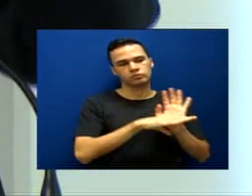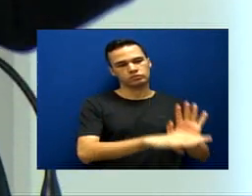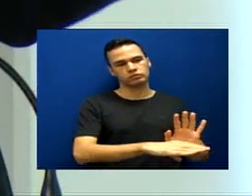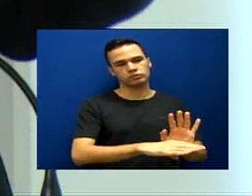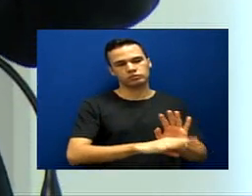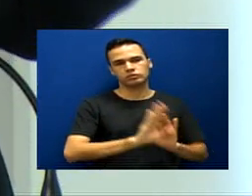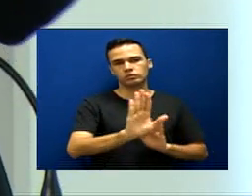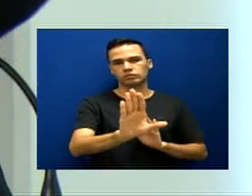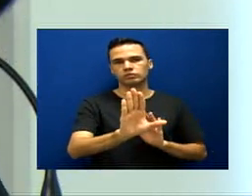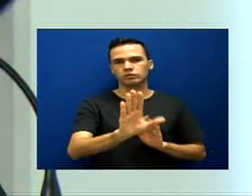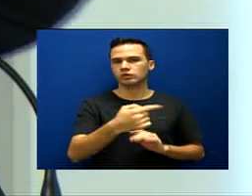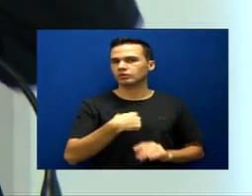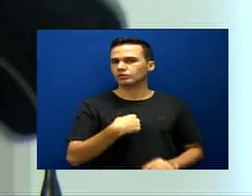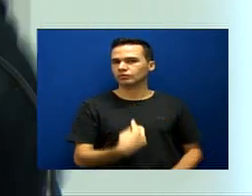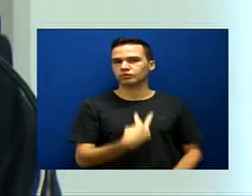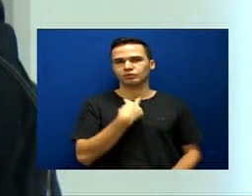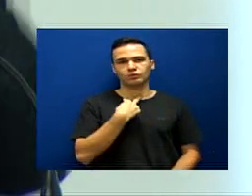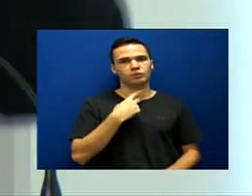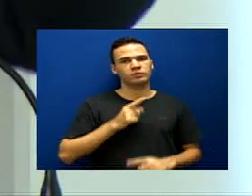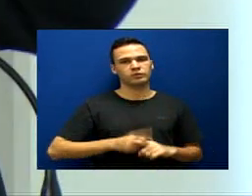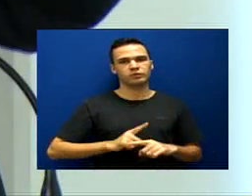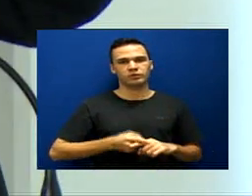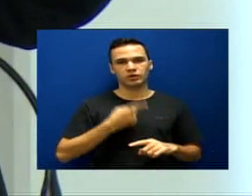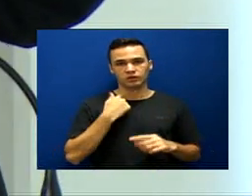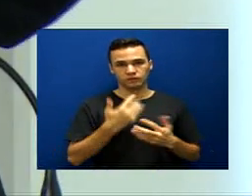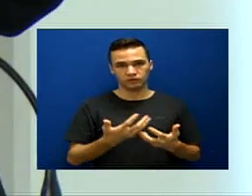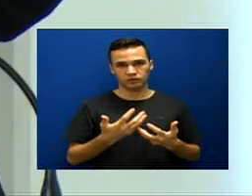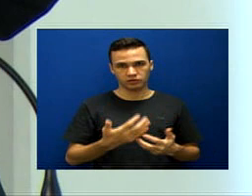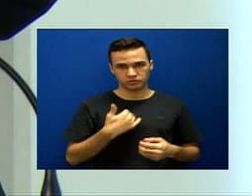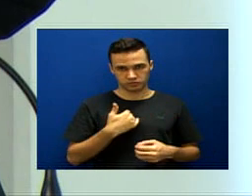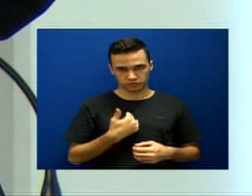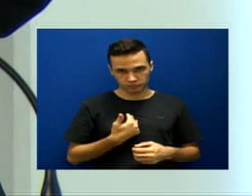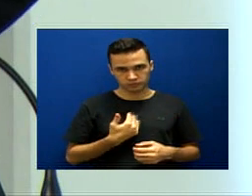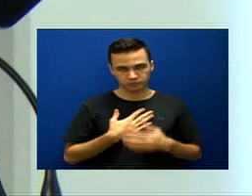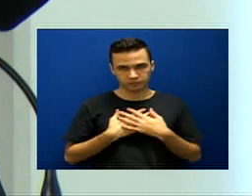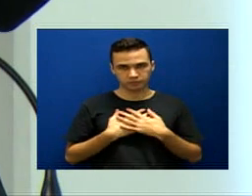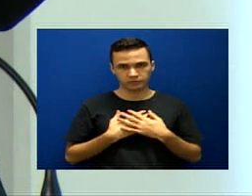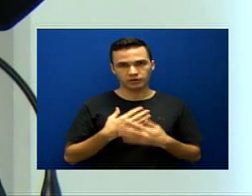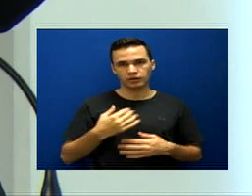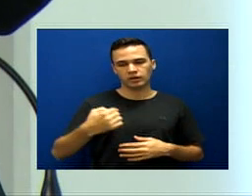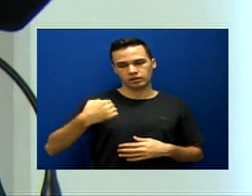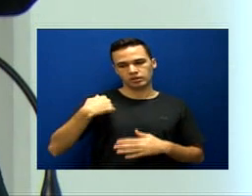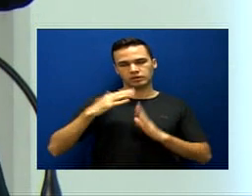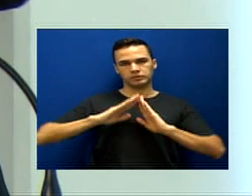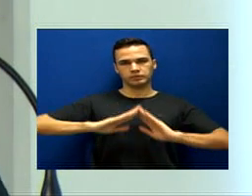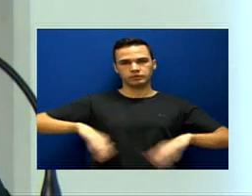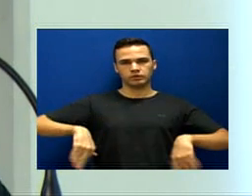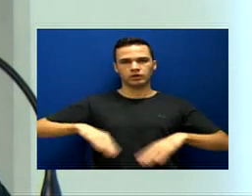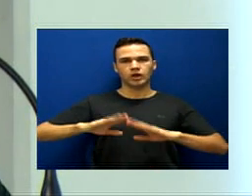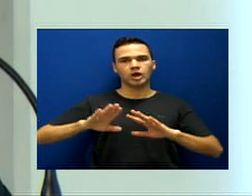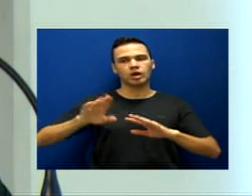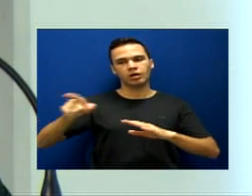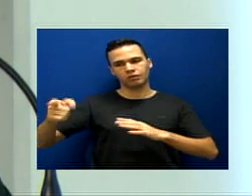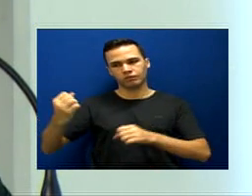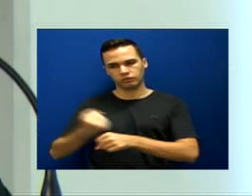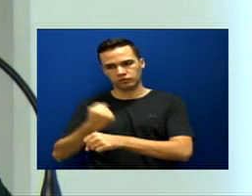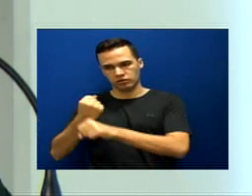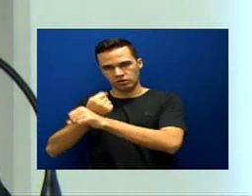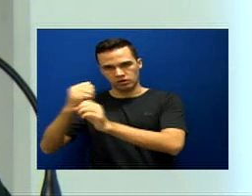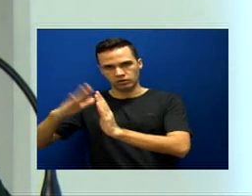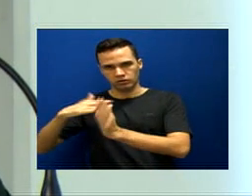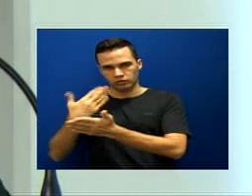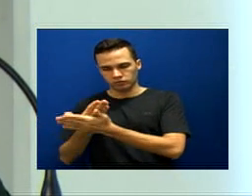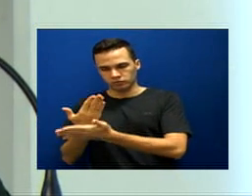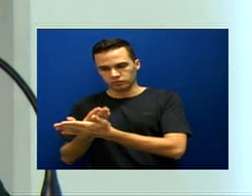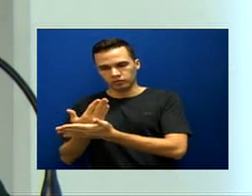Só que eu não posso, porque a minha intenção era que você saísse, por exemplo, o pedido nosso era ou obra para educação,